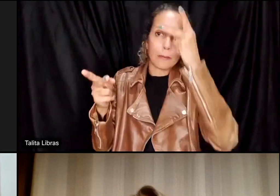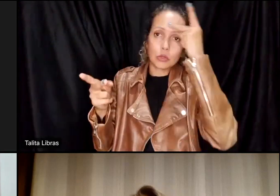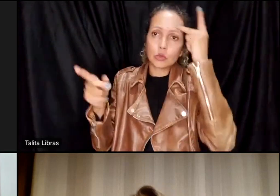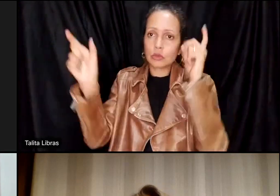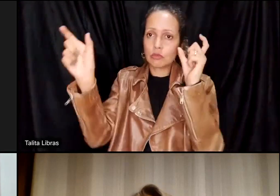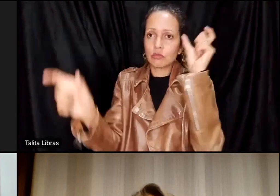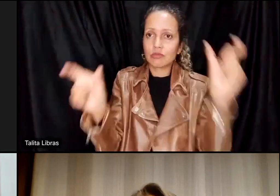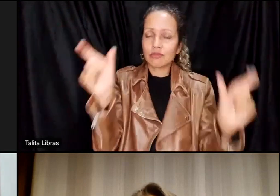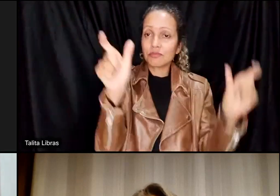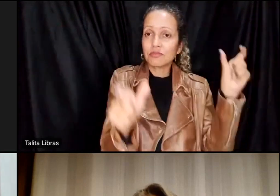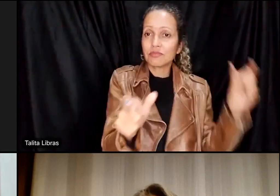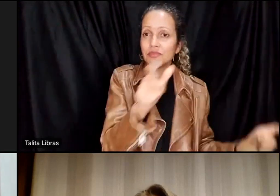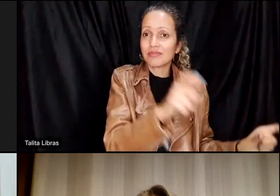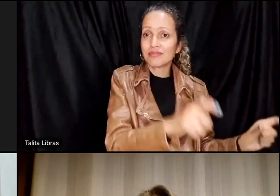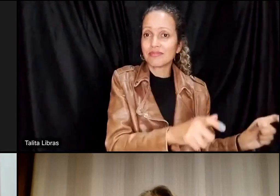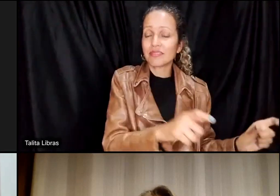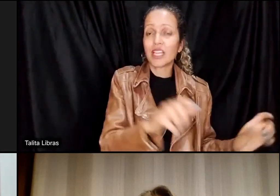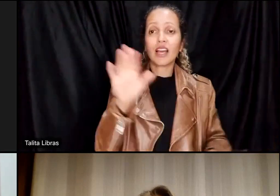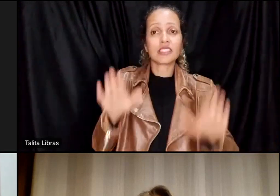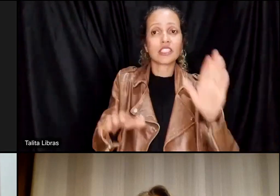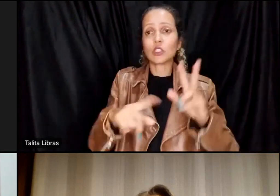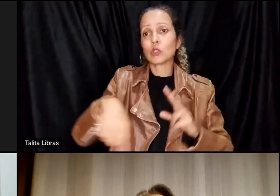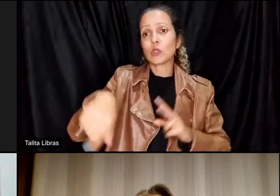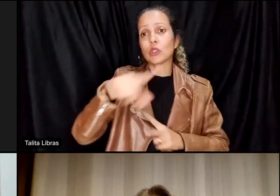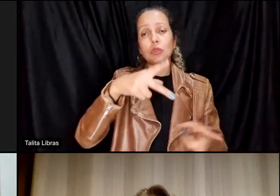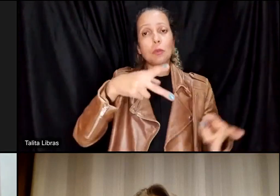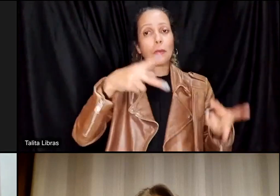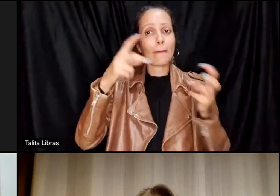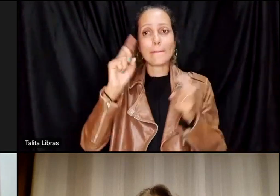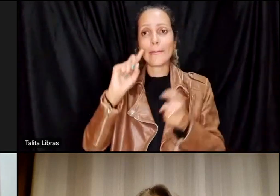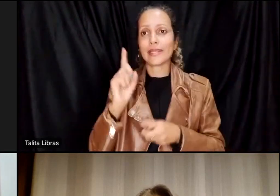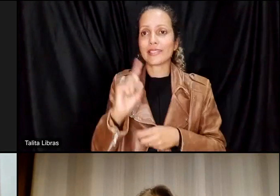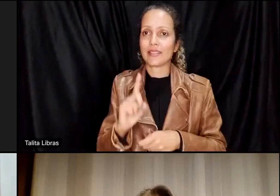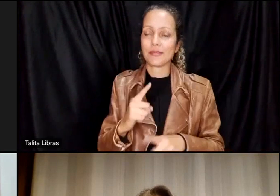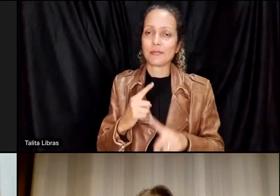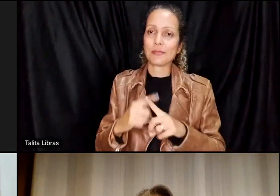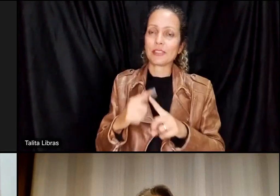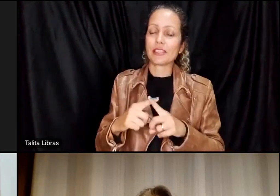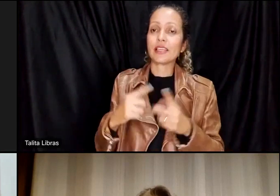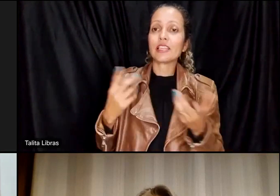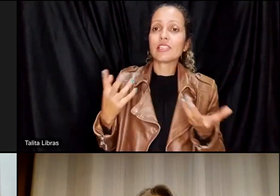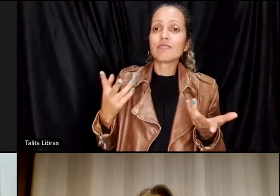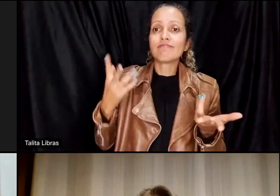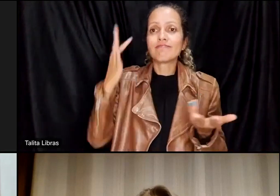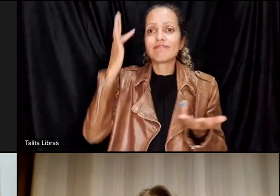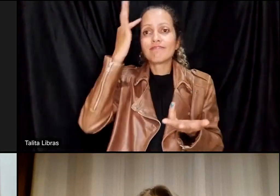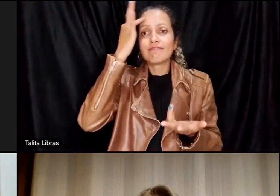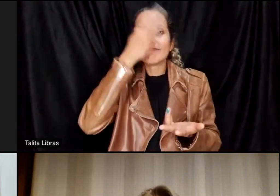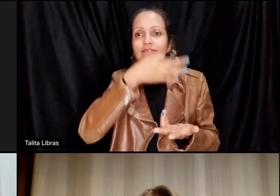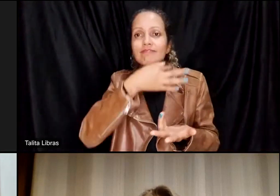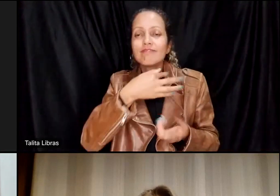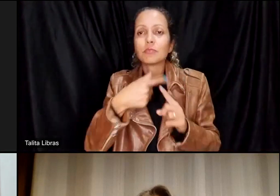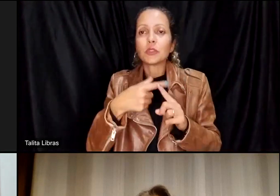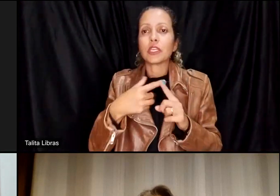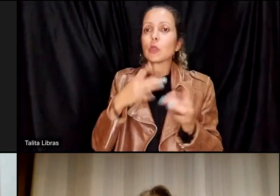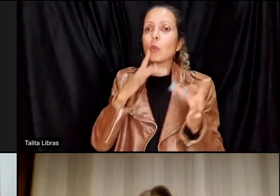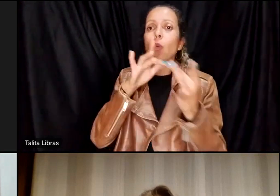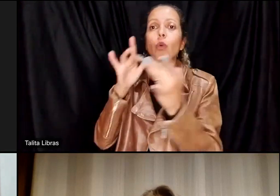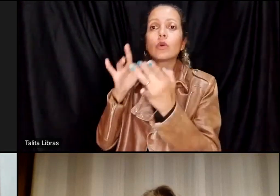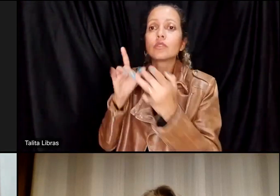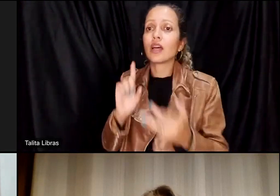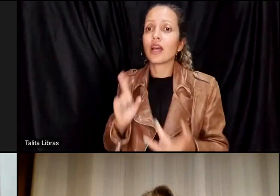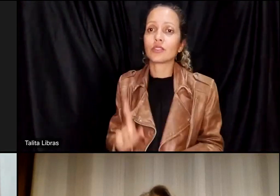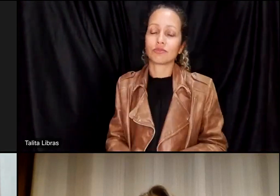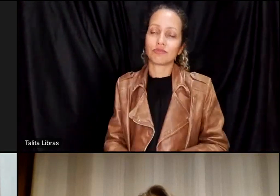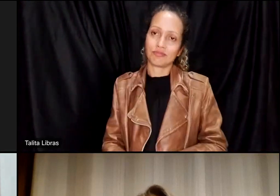percebendo, gente às vezes deixa passar, né? Porque não está dentro do seu ambiente. E veja você, né?